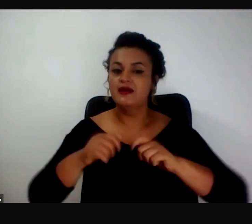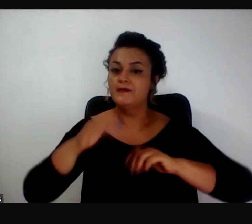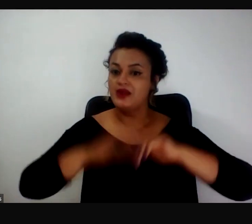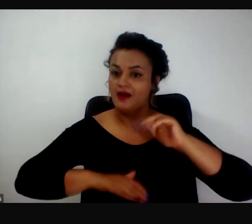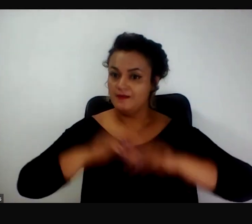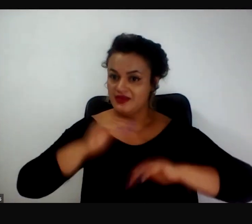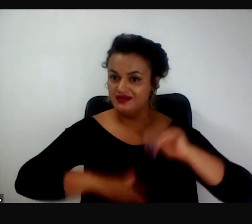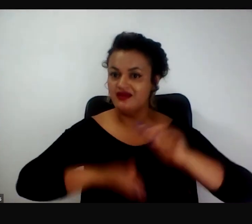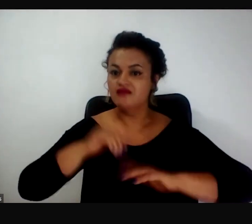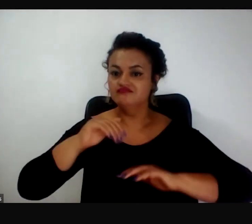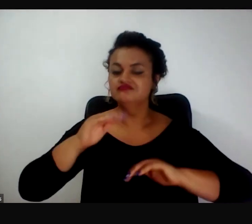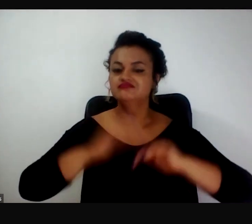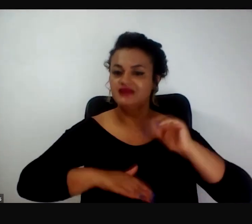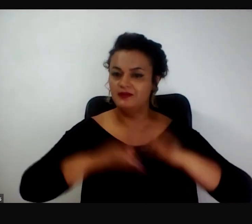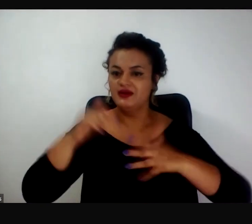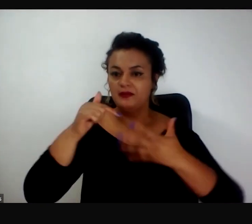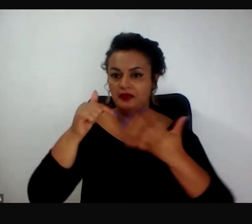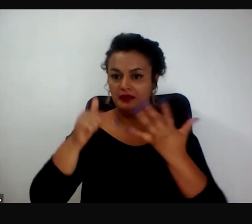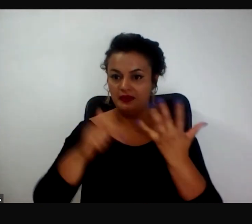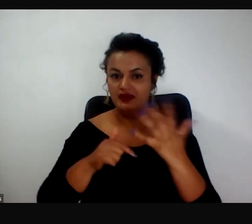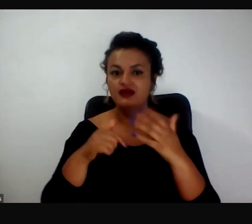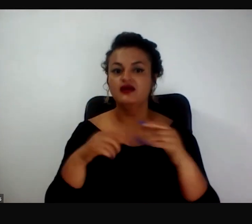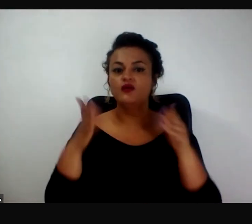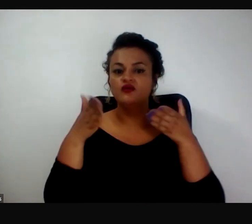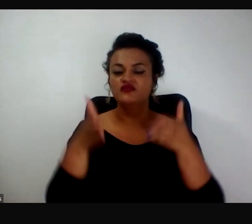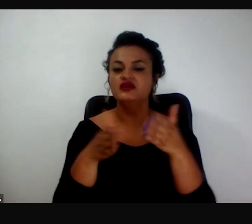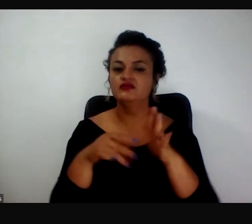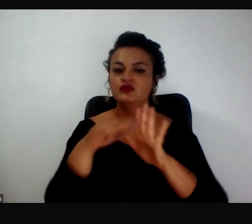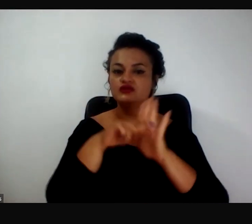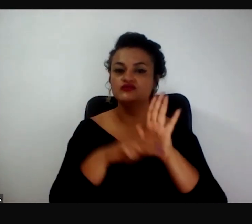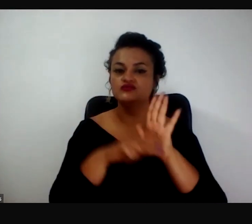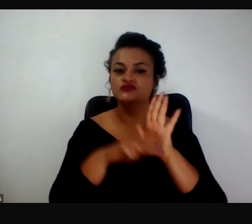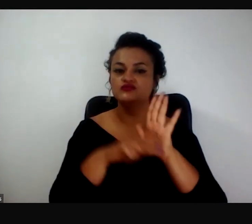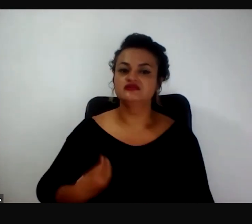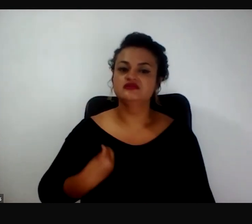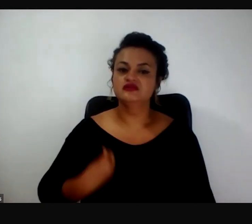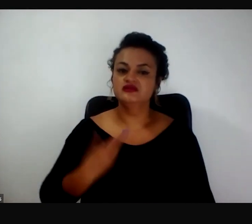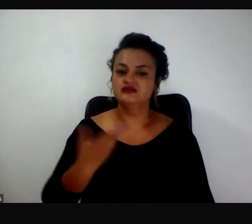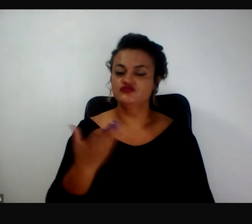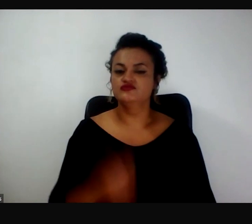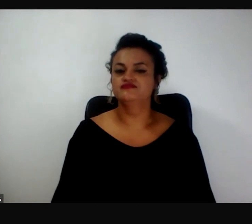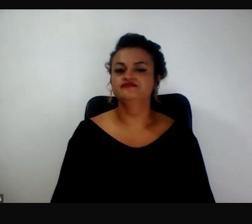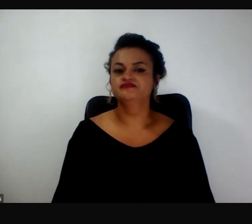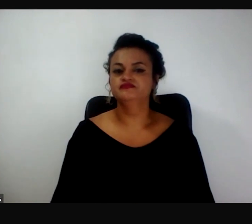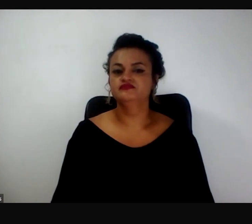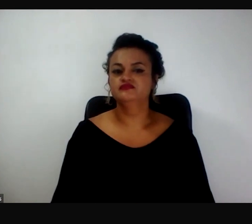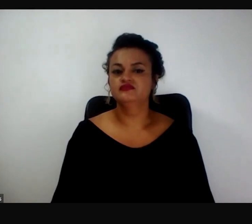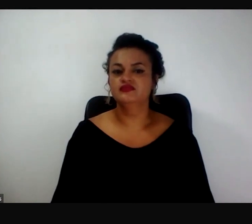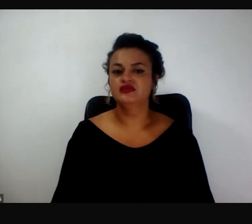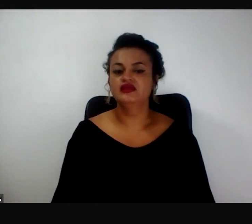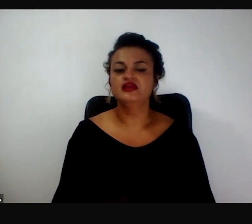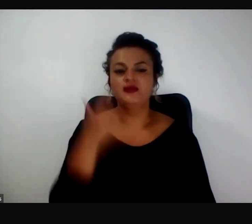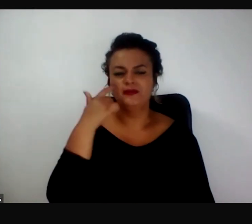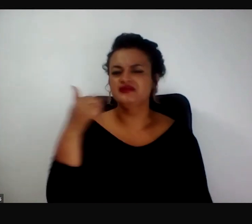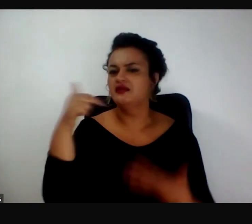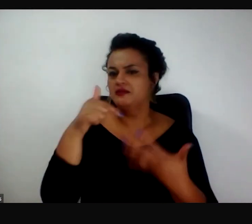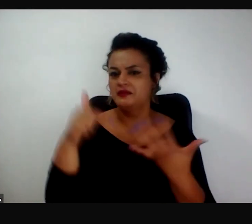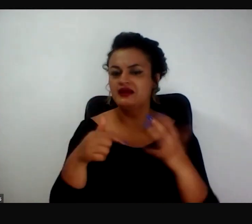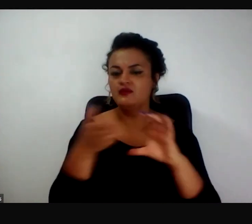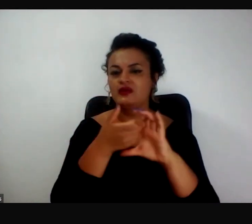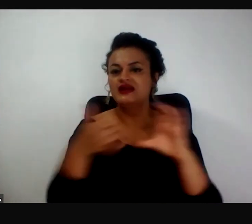aplicar aquelas normas procedentes do Executivo, normas, disposições com caráter